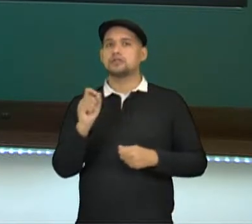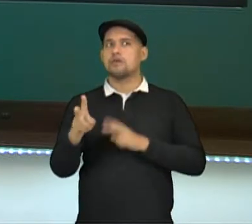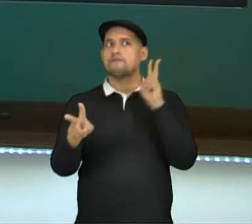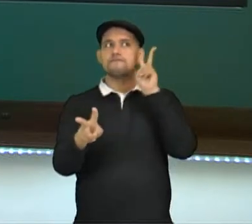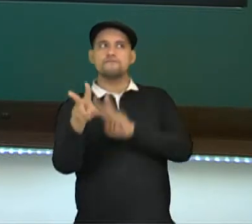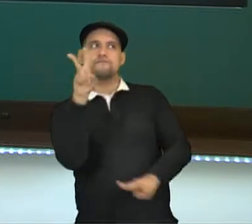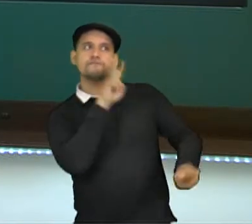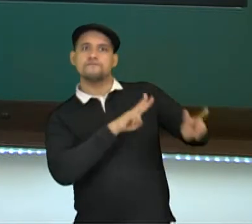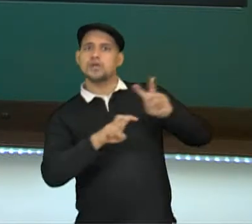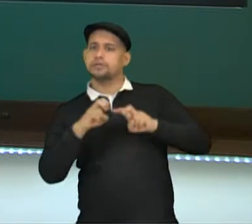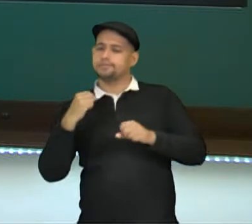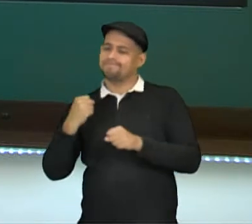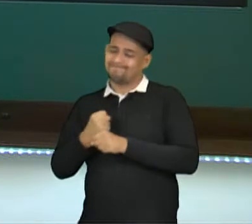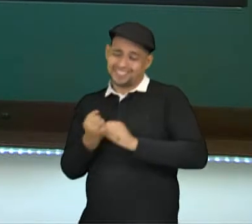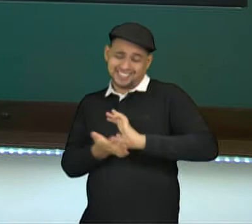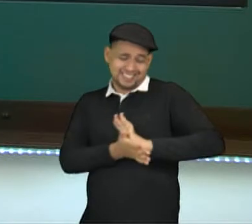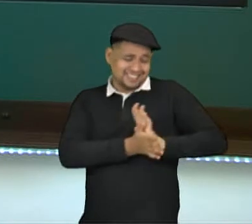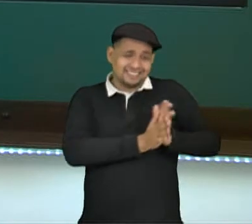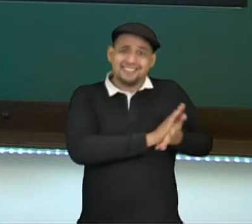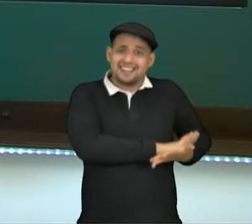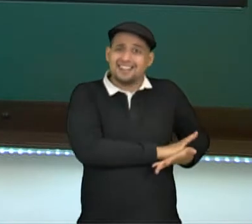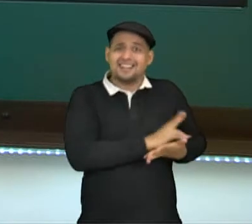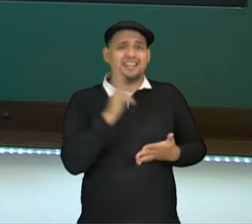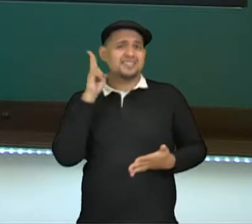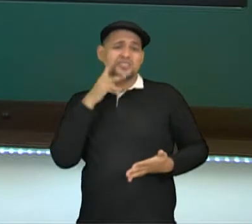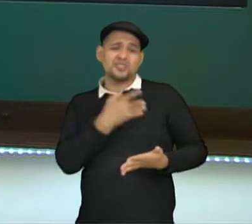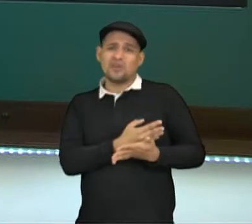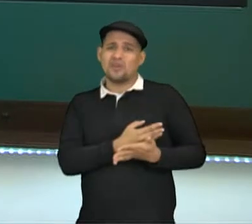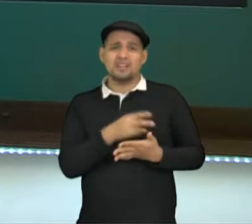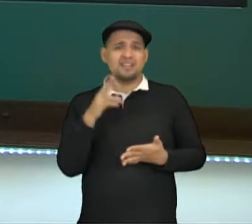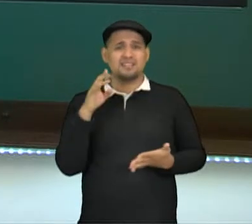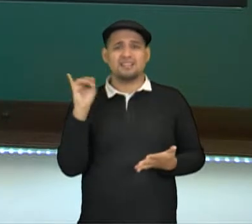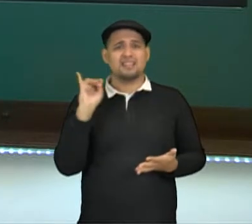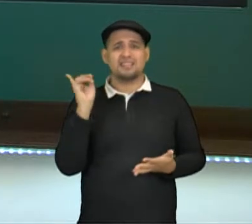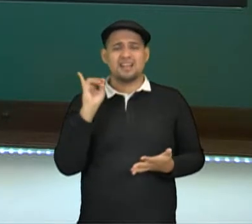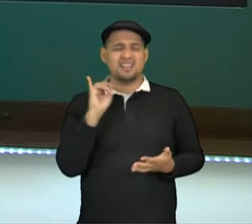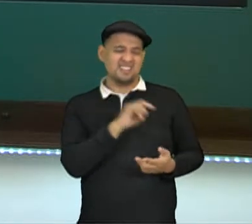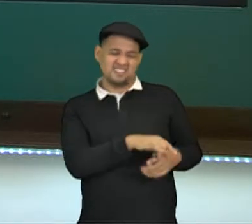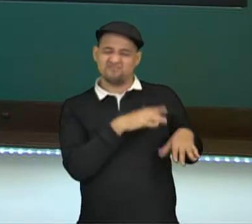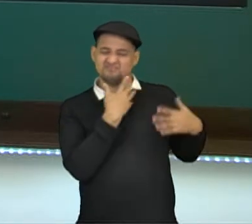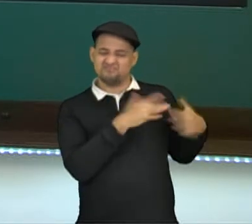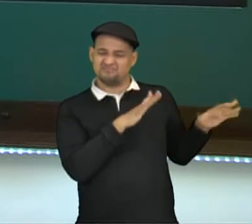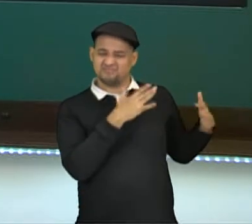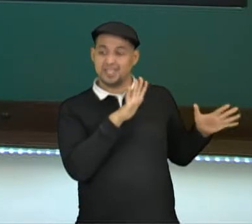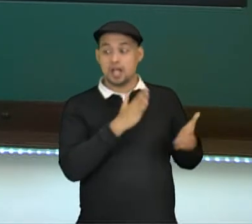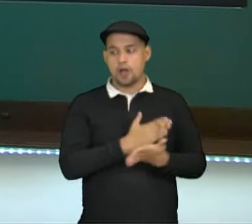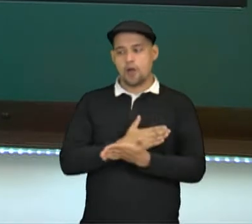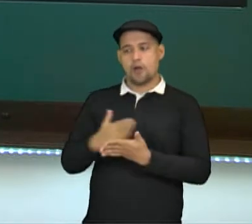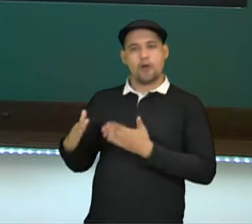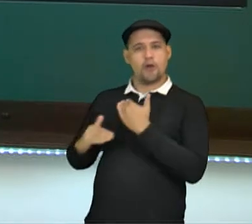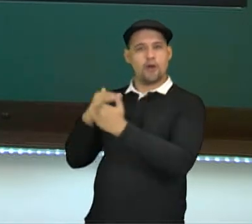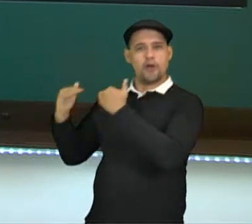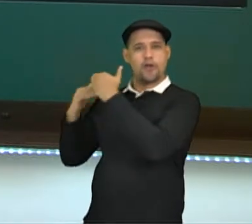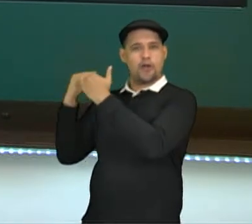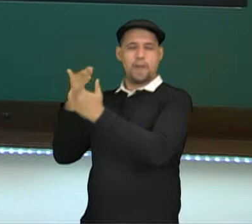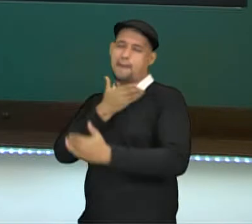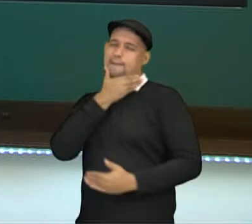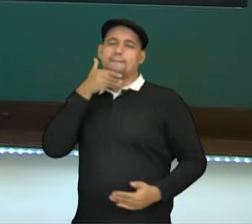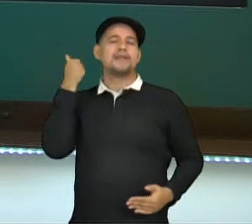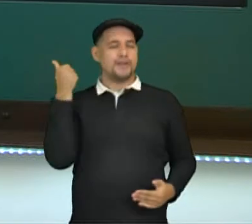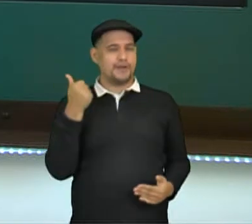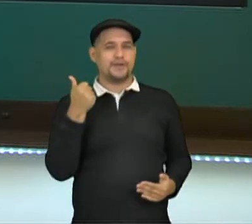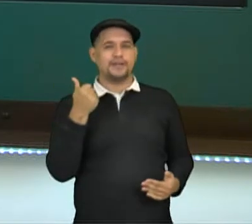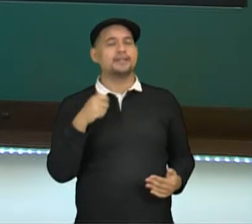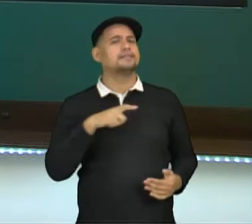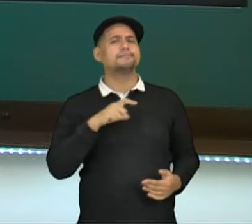sobre anos de história da Itália. Eles estão dizendo que aquilo não vale nada, que vale é o que eles estão construindo naquele momento, como se fosse marco zero da Itália. Estão